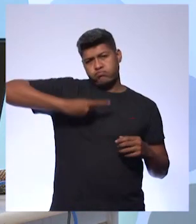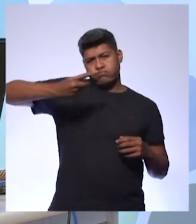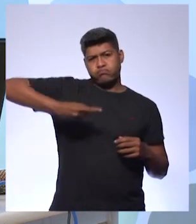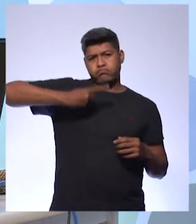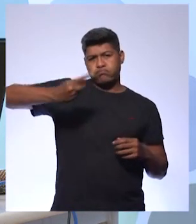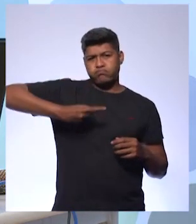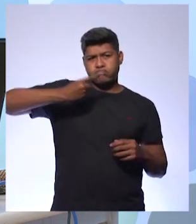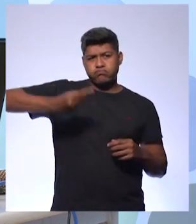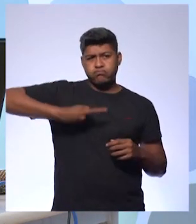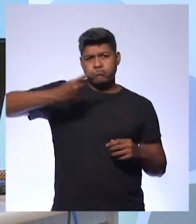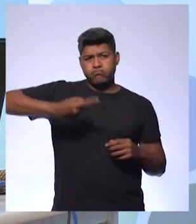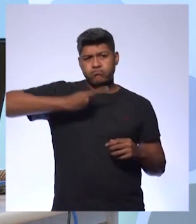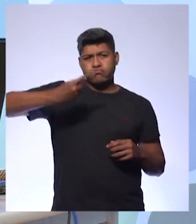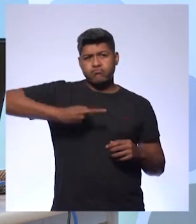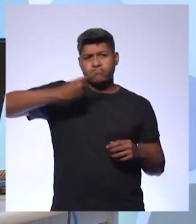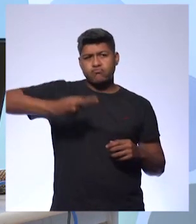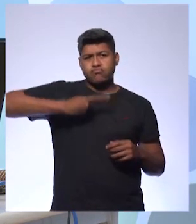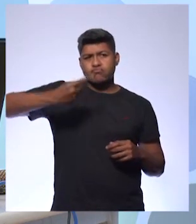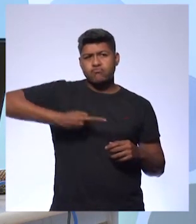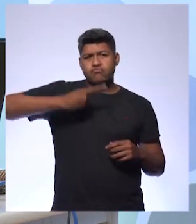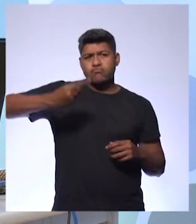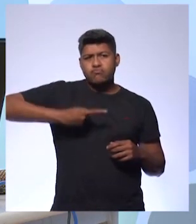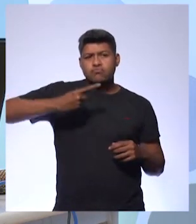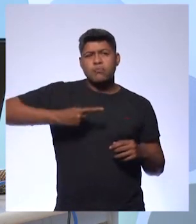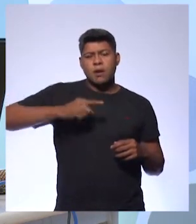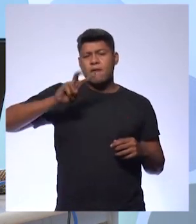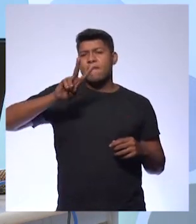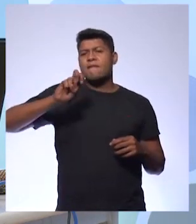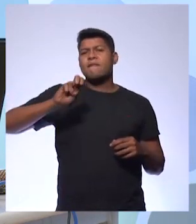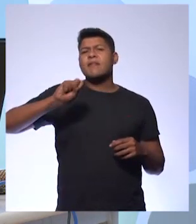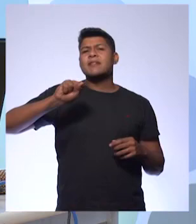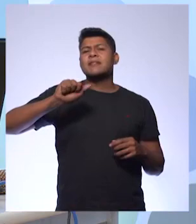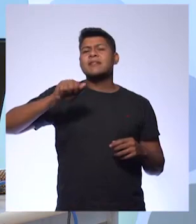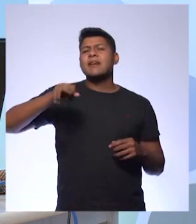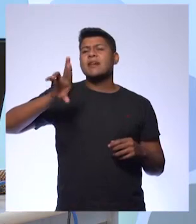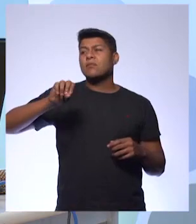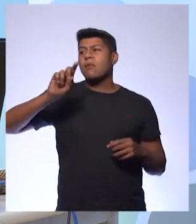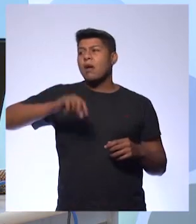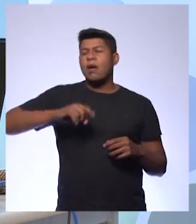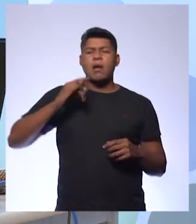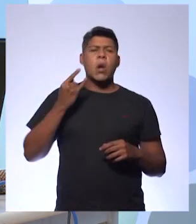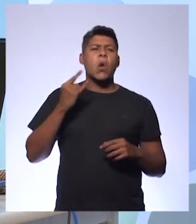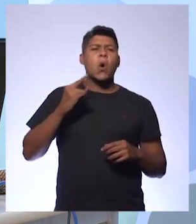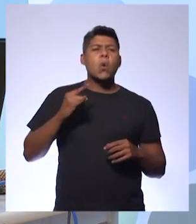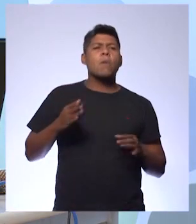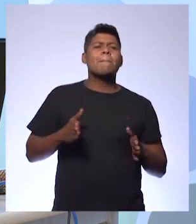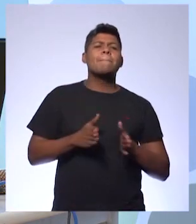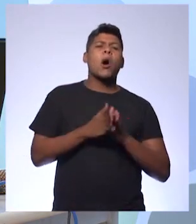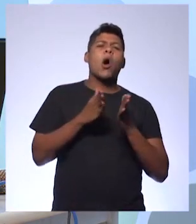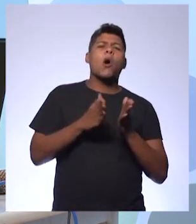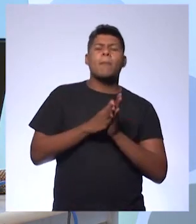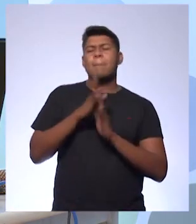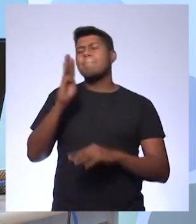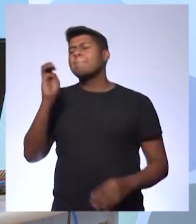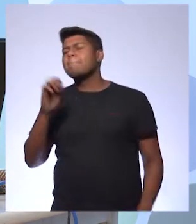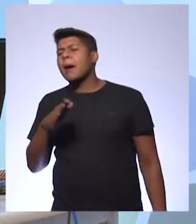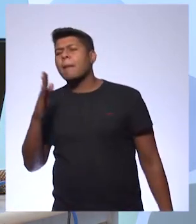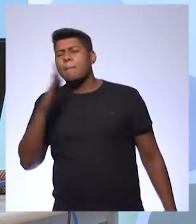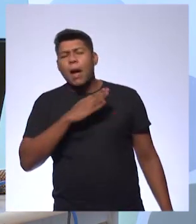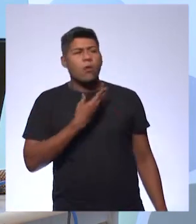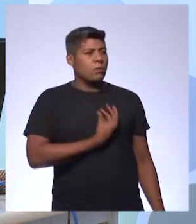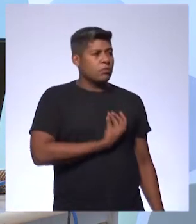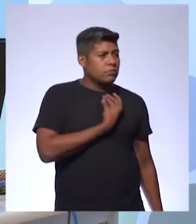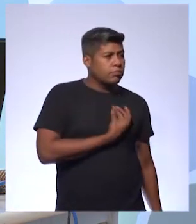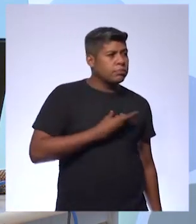hélice, algo que está girando muito rápido, e esse vezano é louco. Pobre no bem como no mal padeces